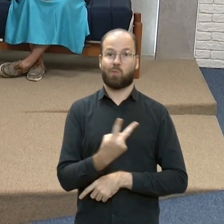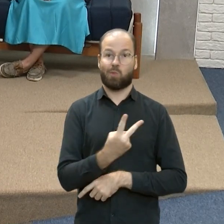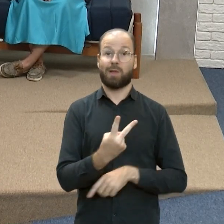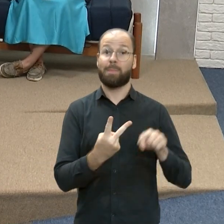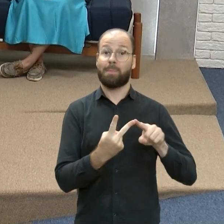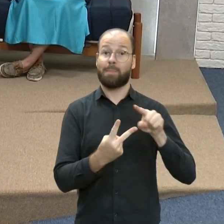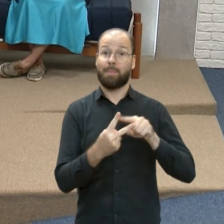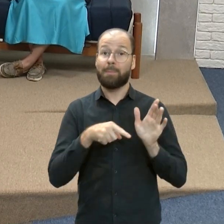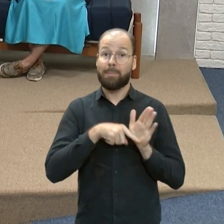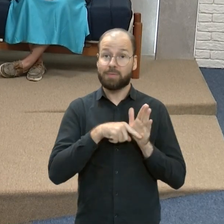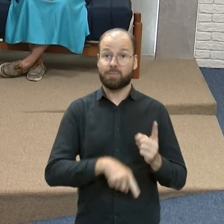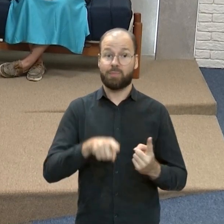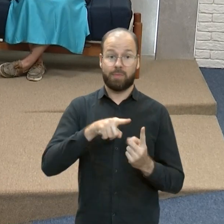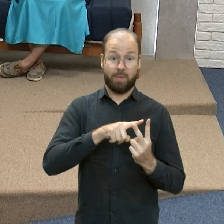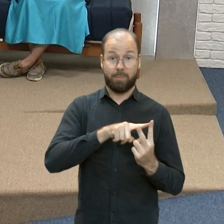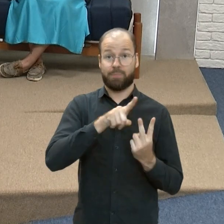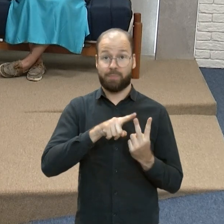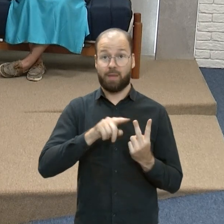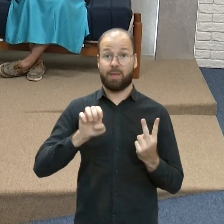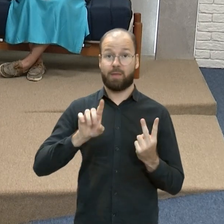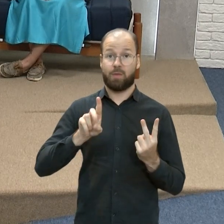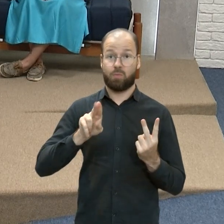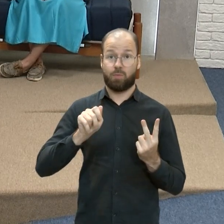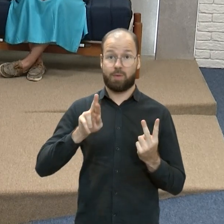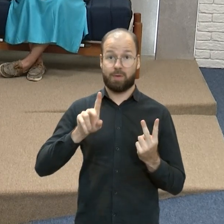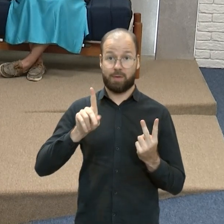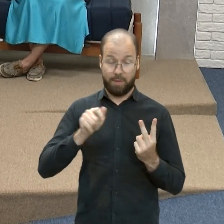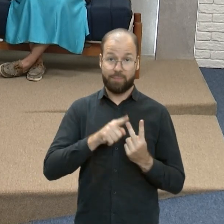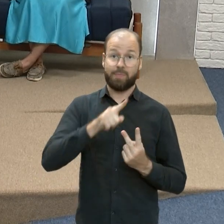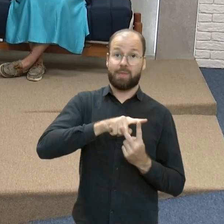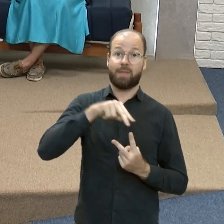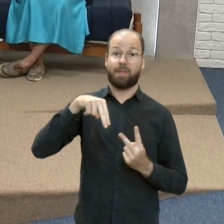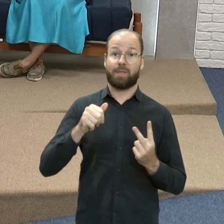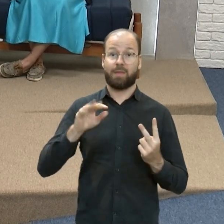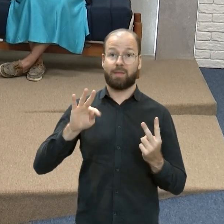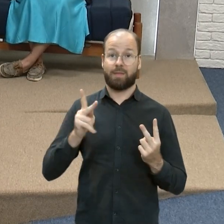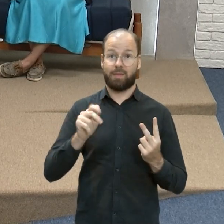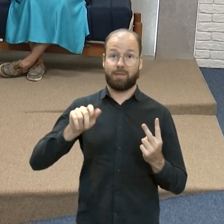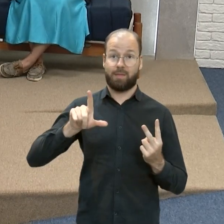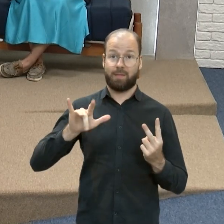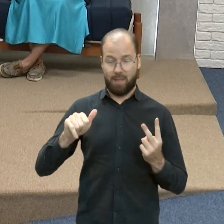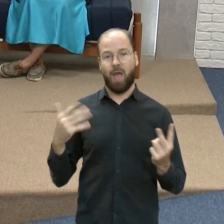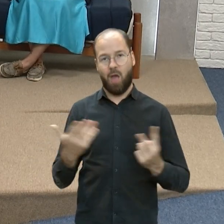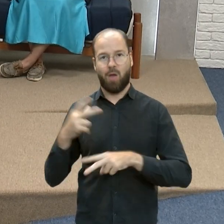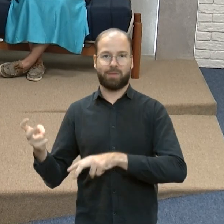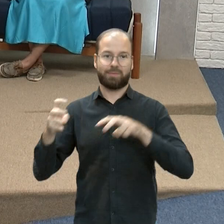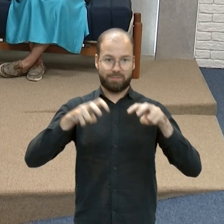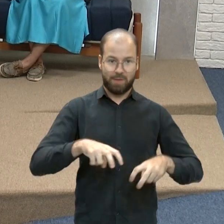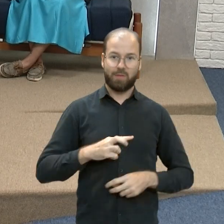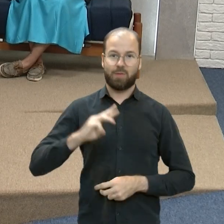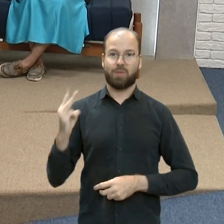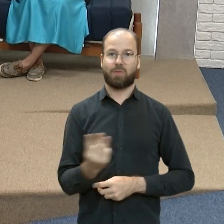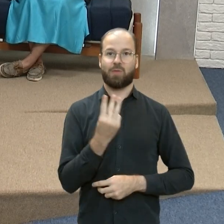aqui da UFG, a Eduarda Tavares e a Natália Mendes. A gente mudou um pouquinho de cenário, agora nós três presencialmente